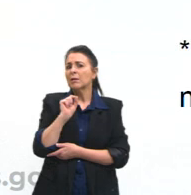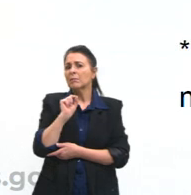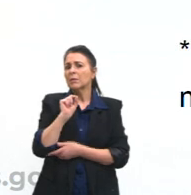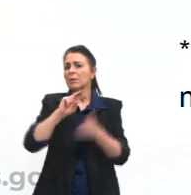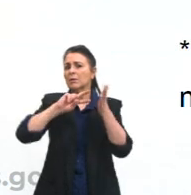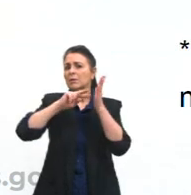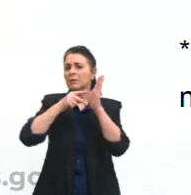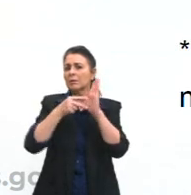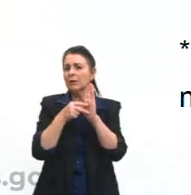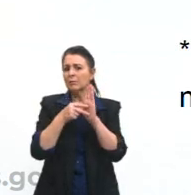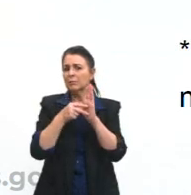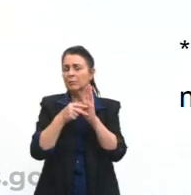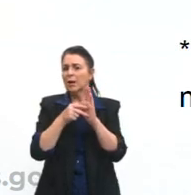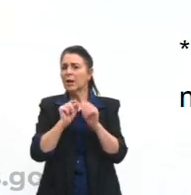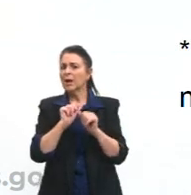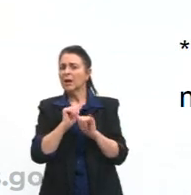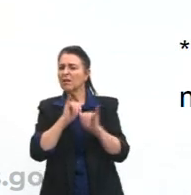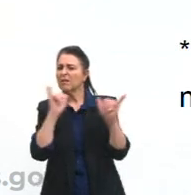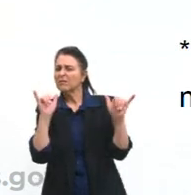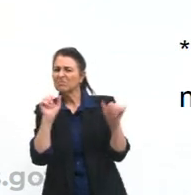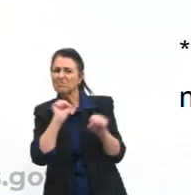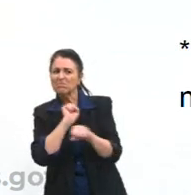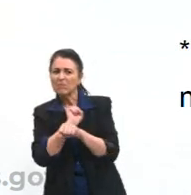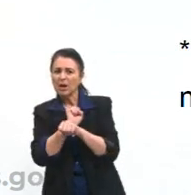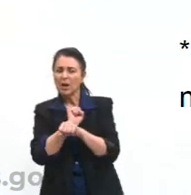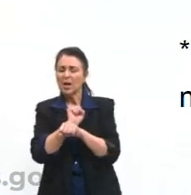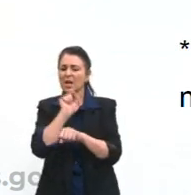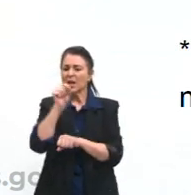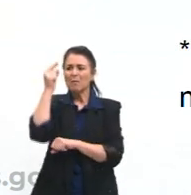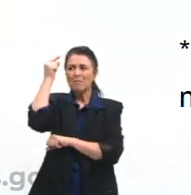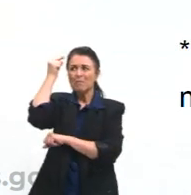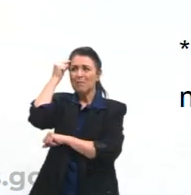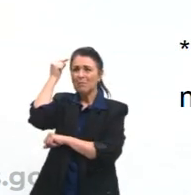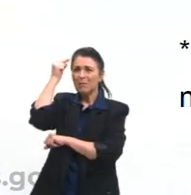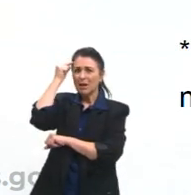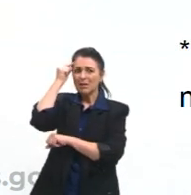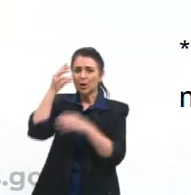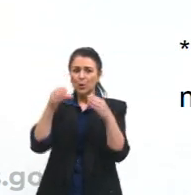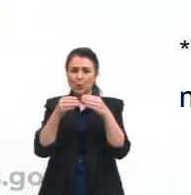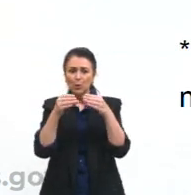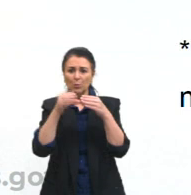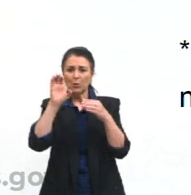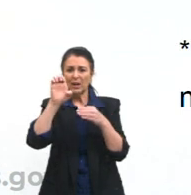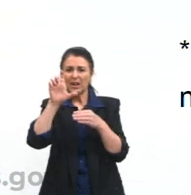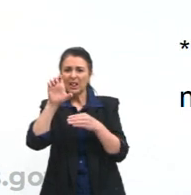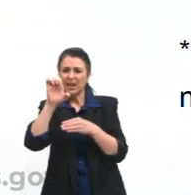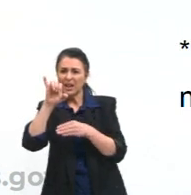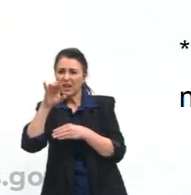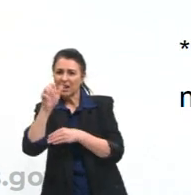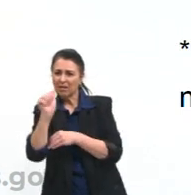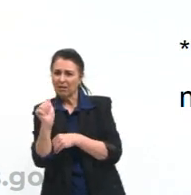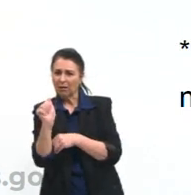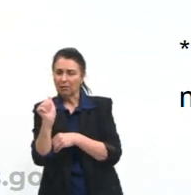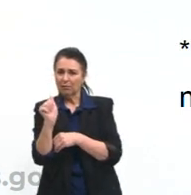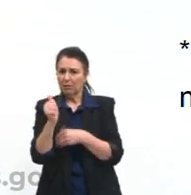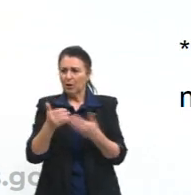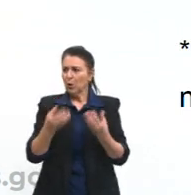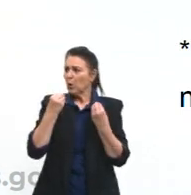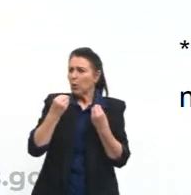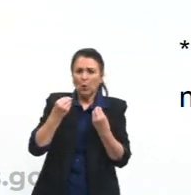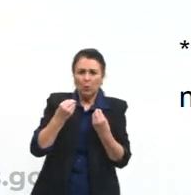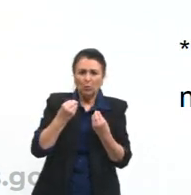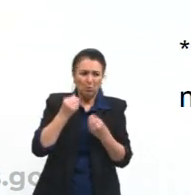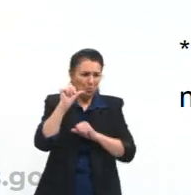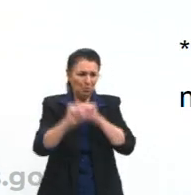pela pelo estático os pensadores e Léia já querem algo mais não peraí se tudo muda eu não conheço nada eu vou